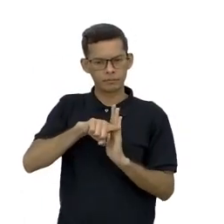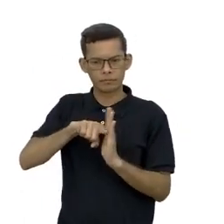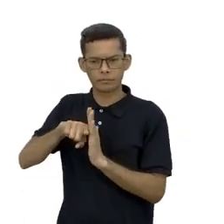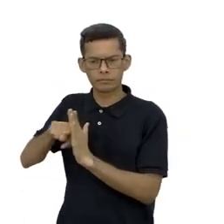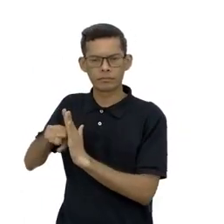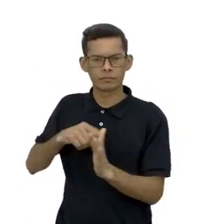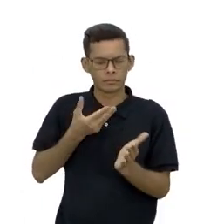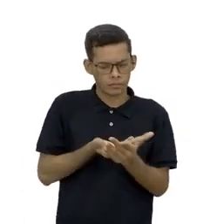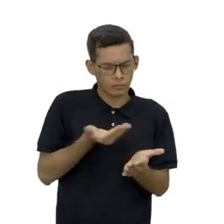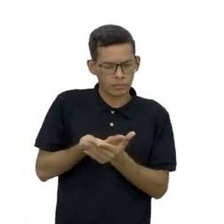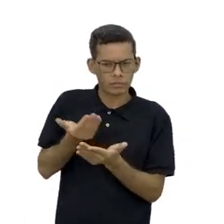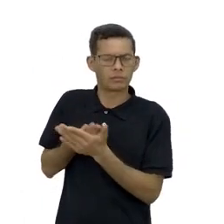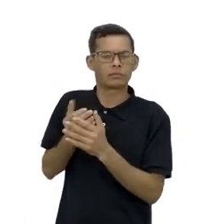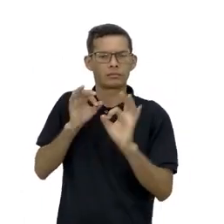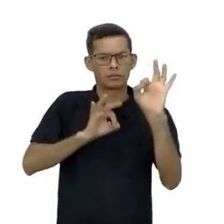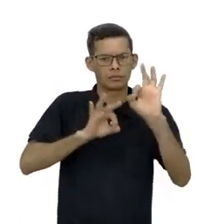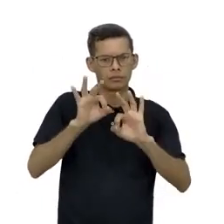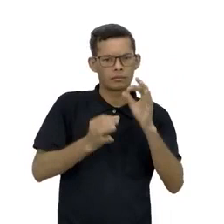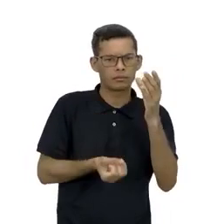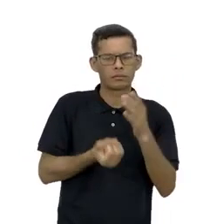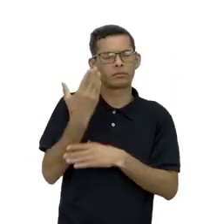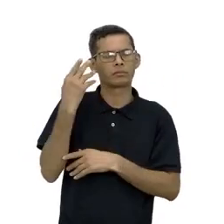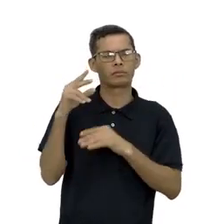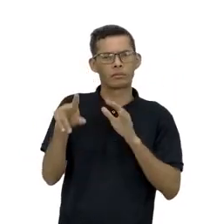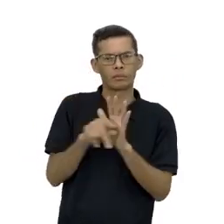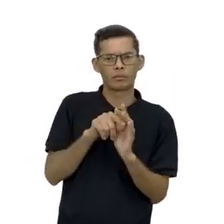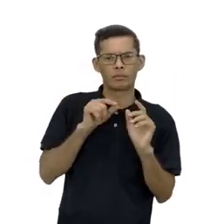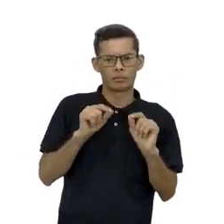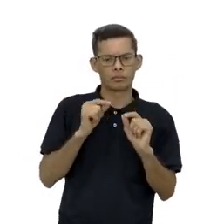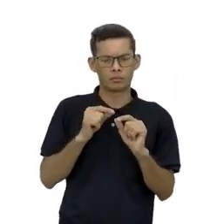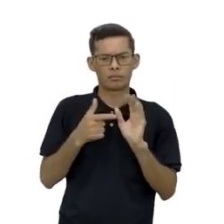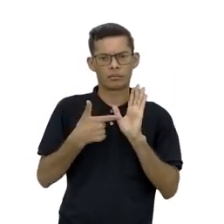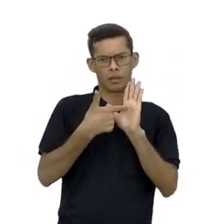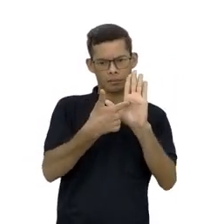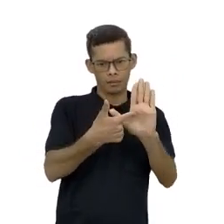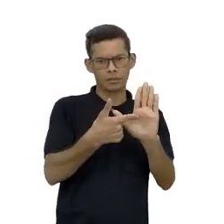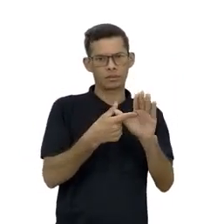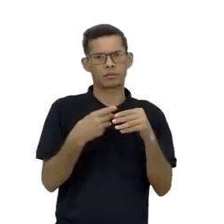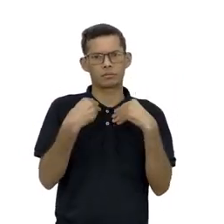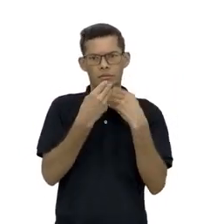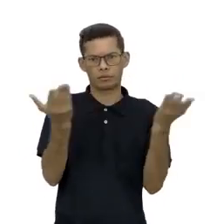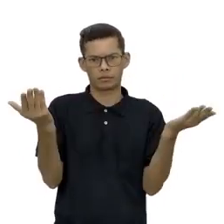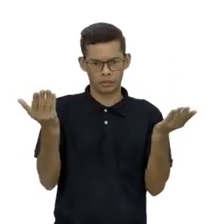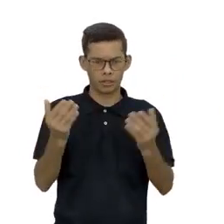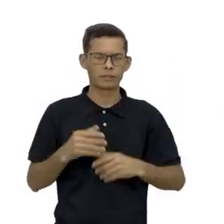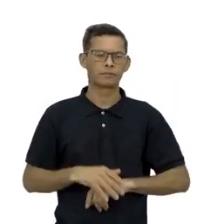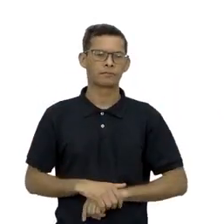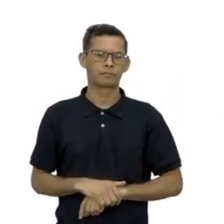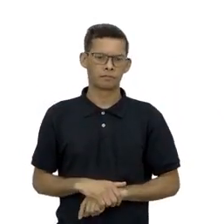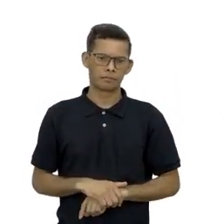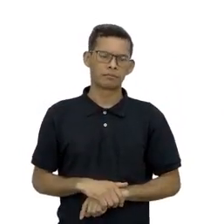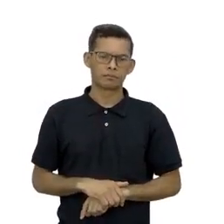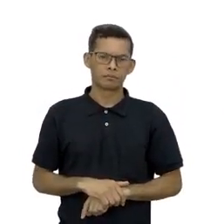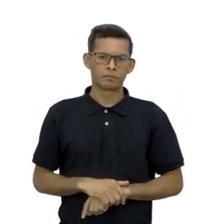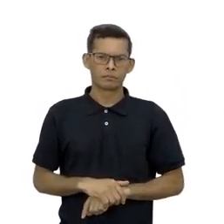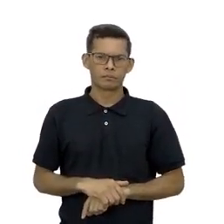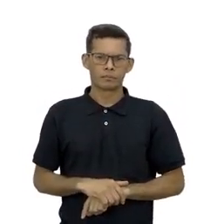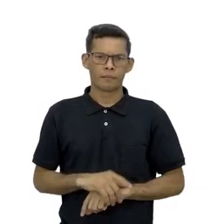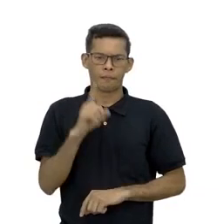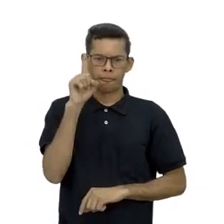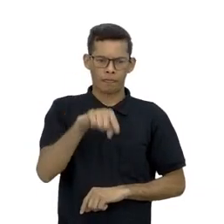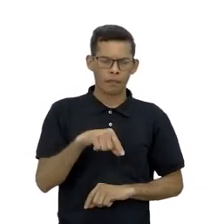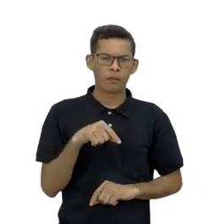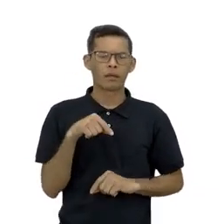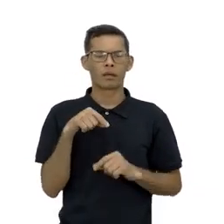para preparar essa apresentação para vocês, né? E são